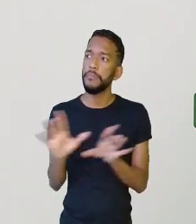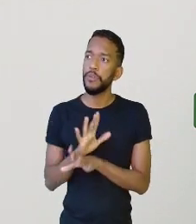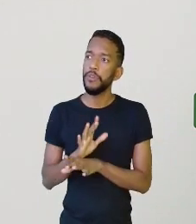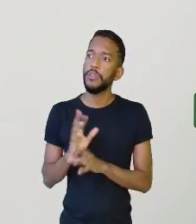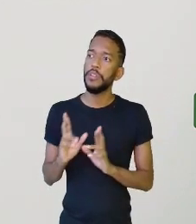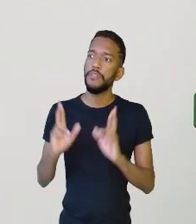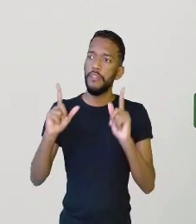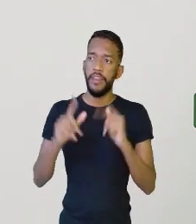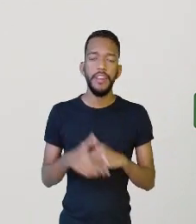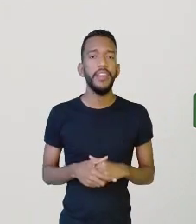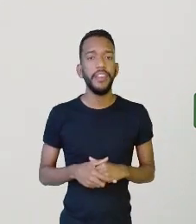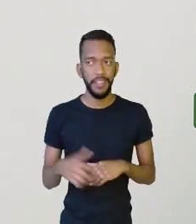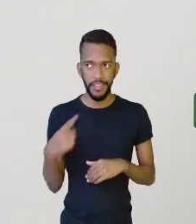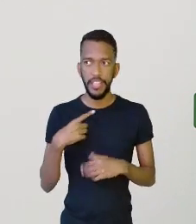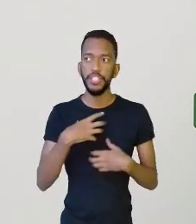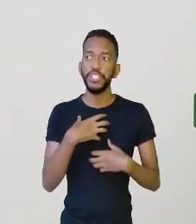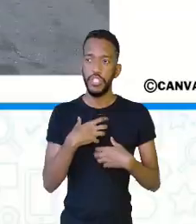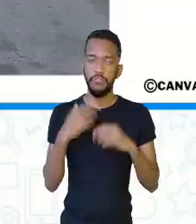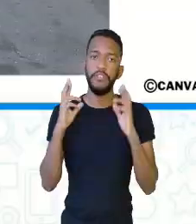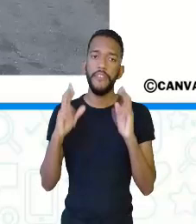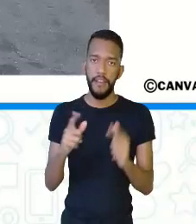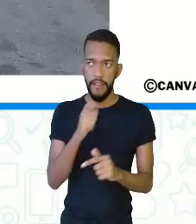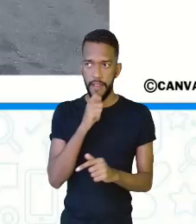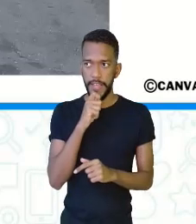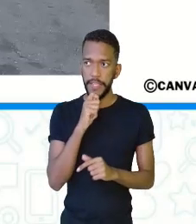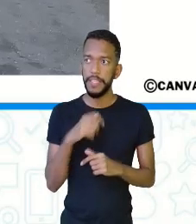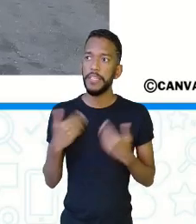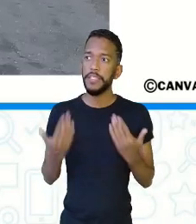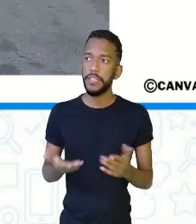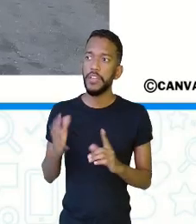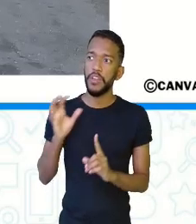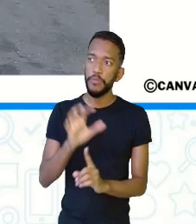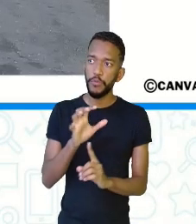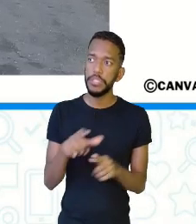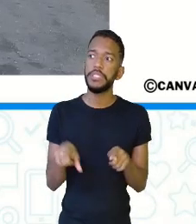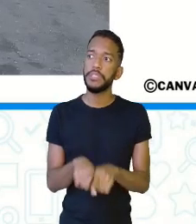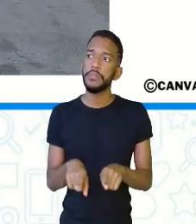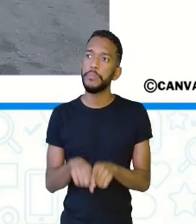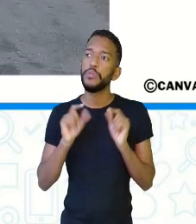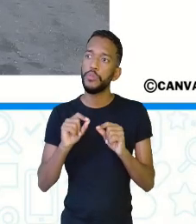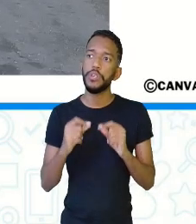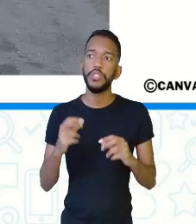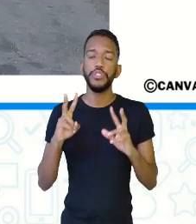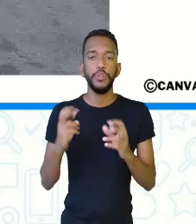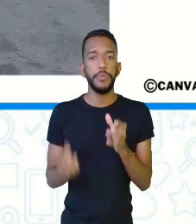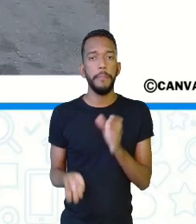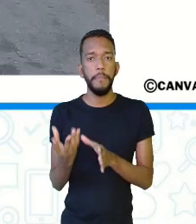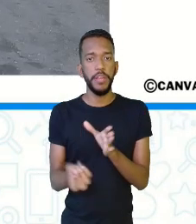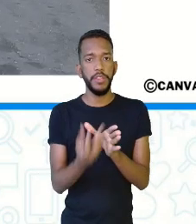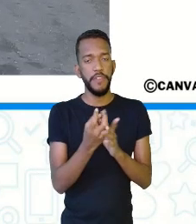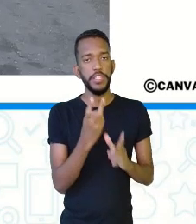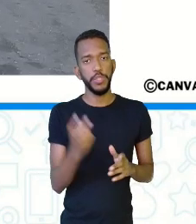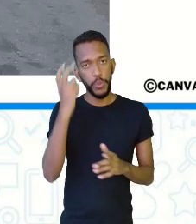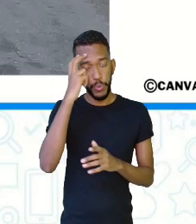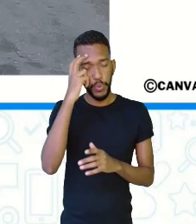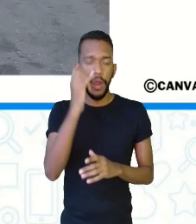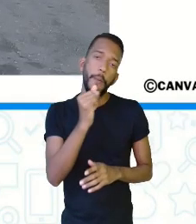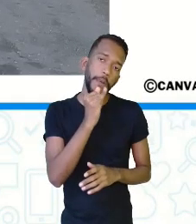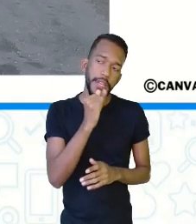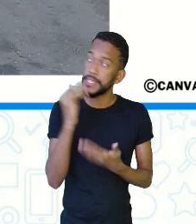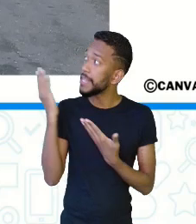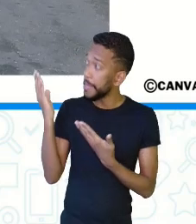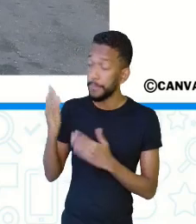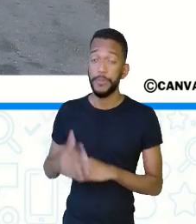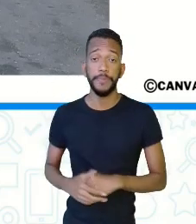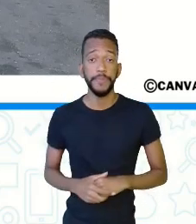diferente, se configura de um modo diferente e influencia nas manifestações culturais, por exemplo.